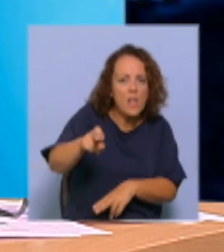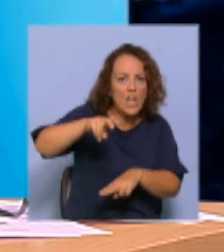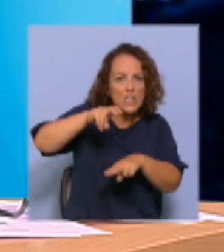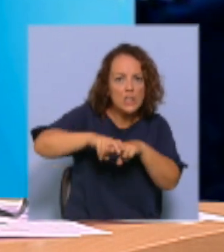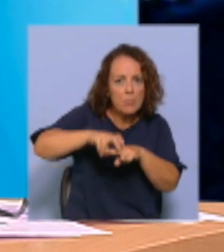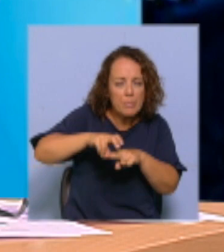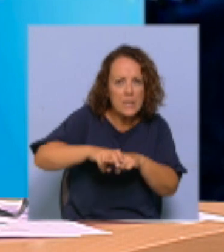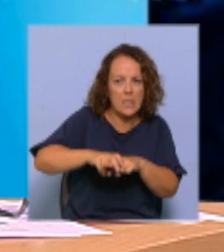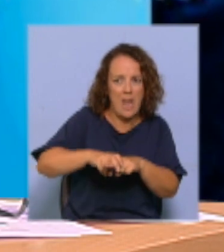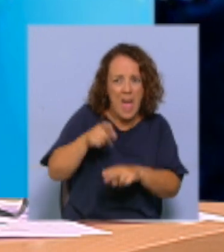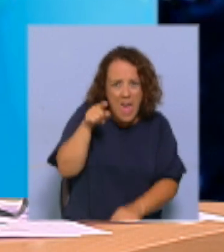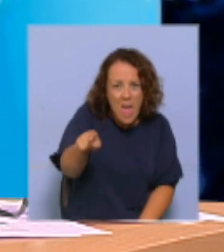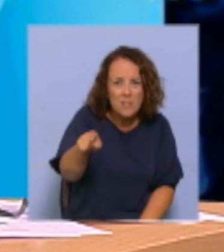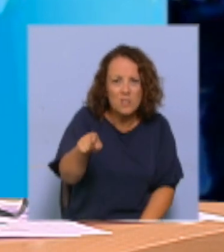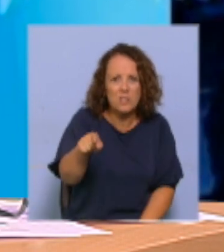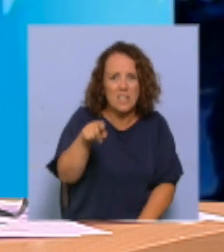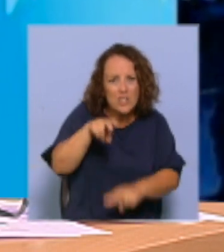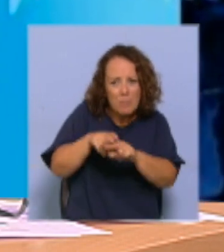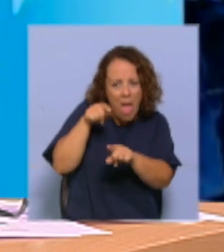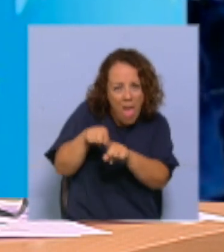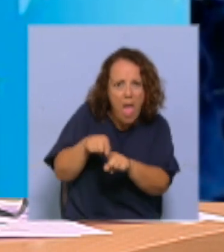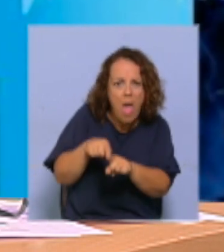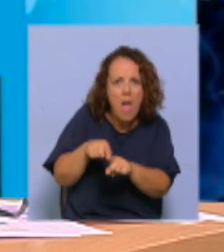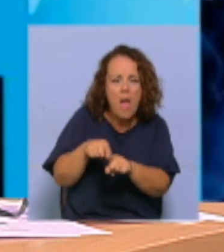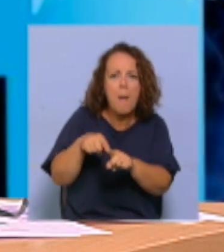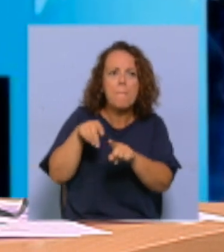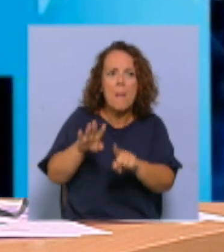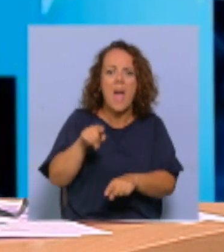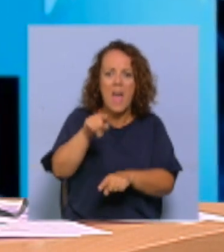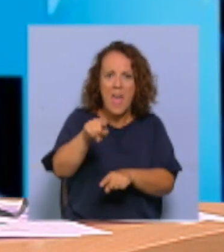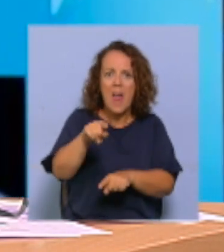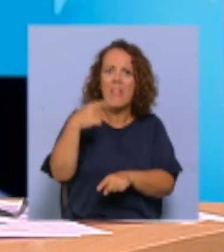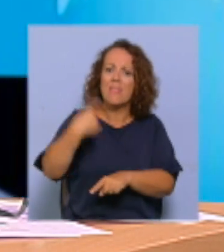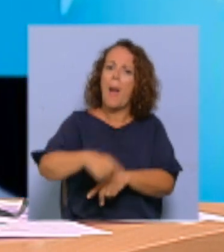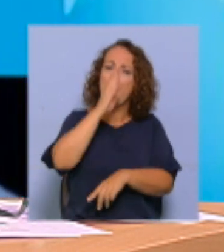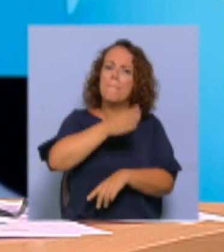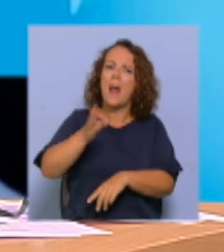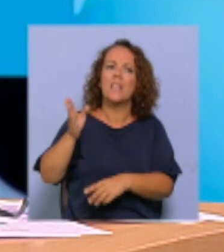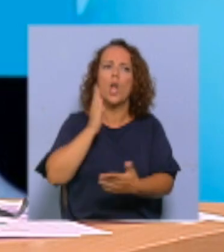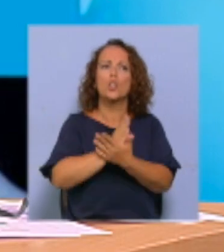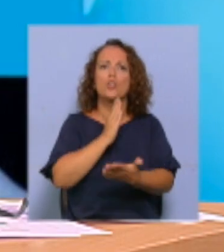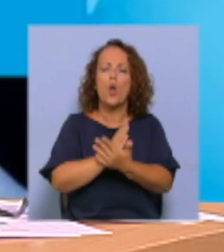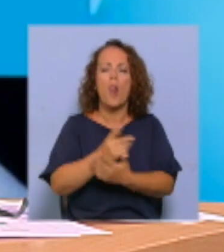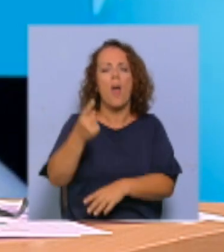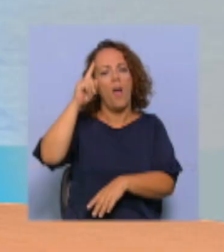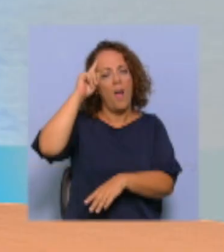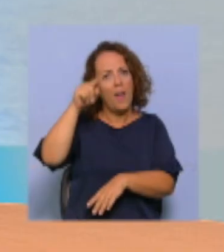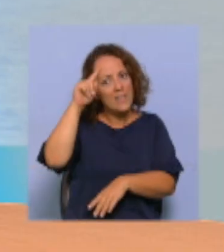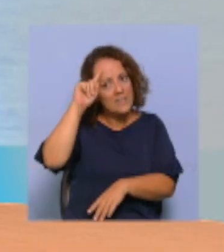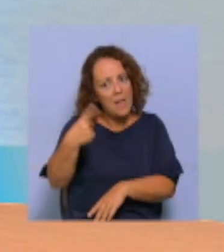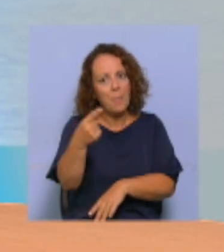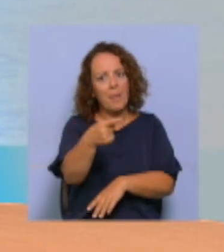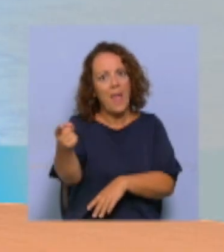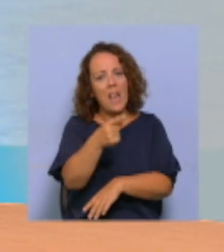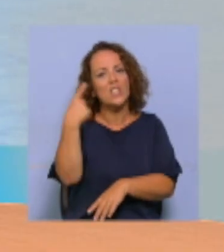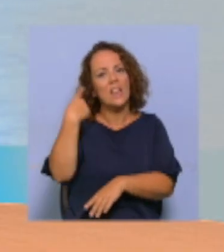disciplina como esta, sendo que eles têm estes conteúdos na prática. A própria escola verifica que eles têm os conteúdos